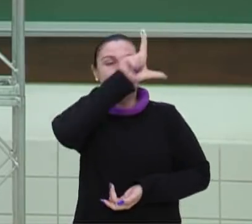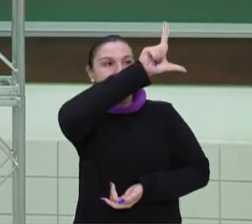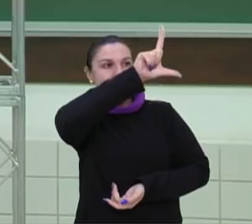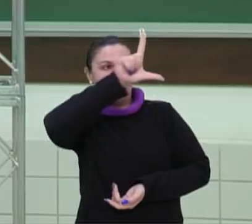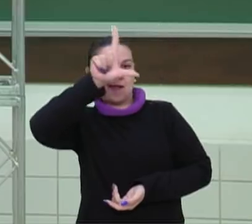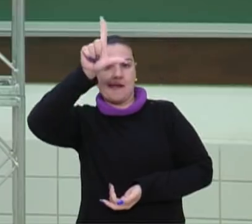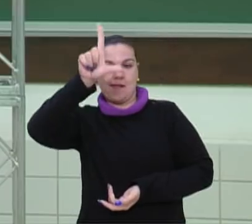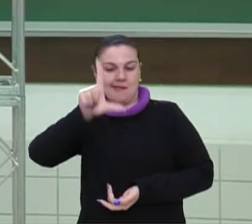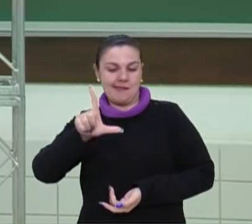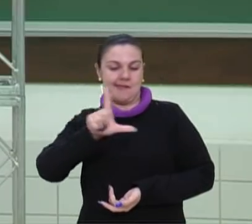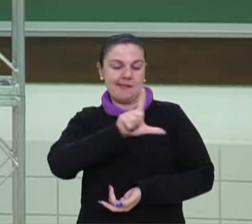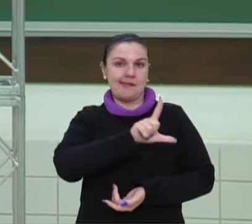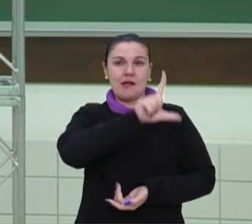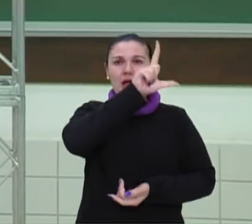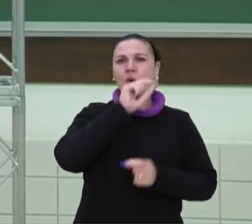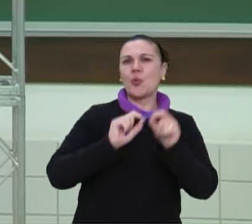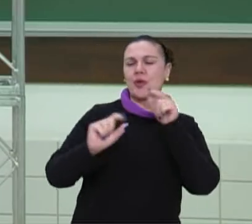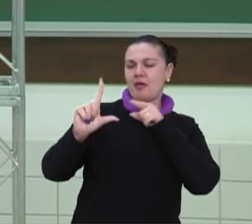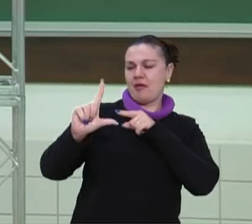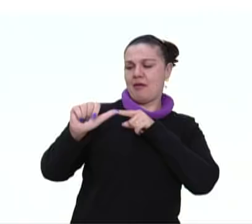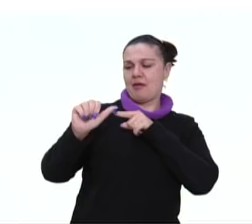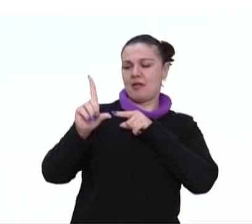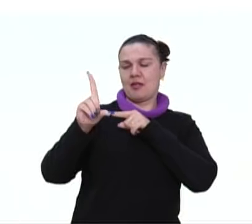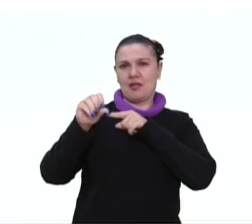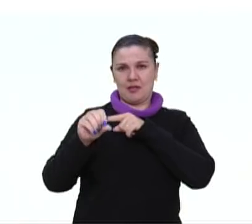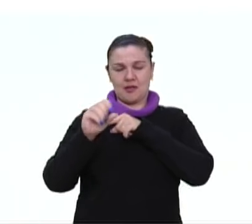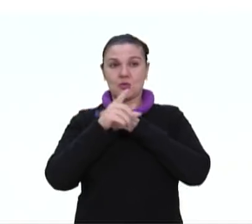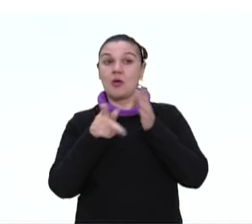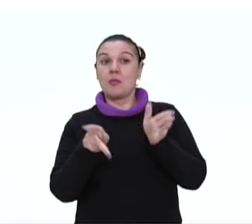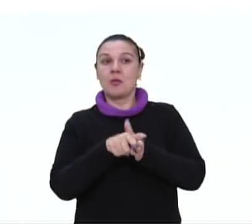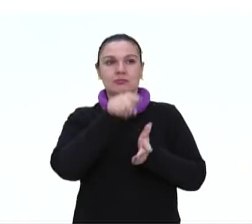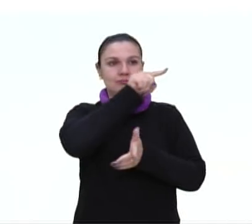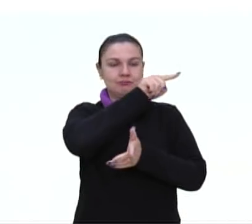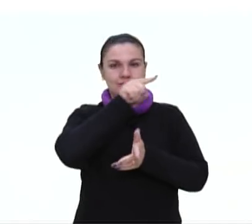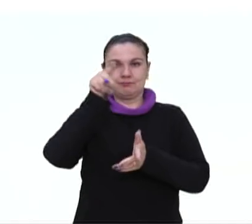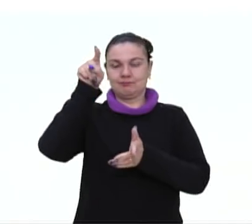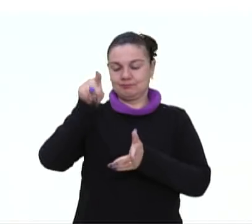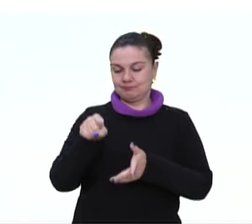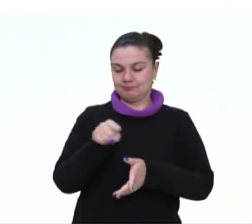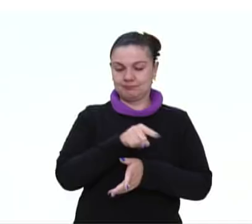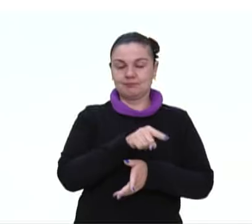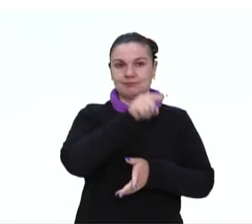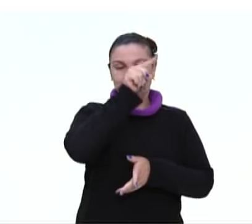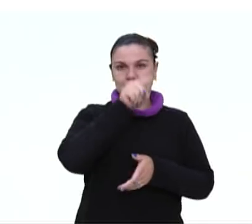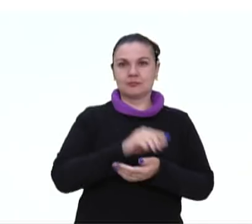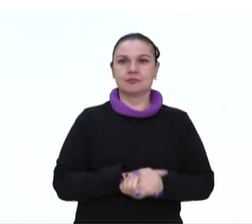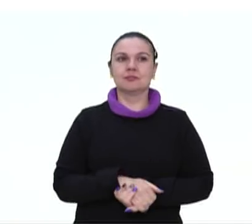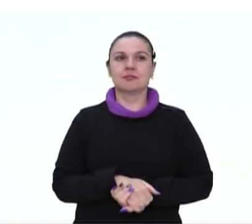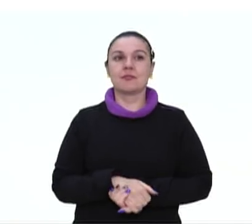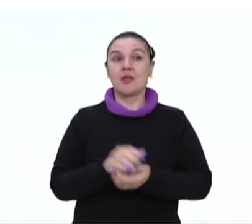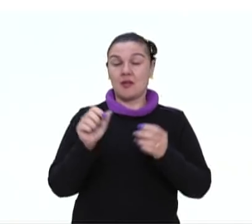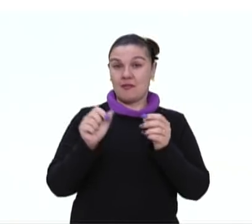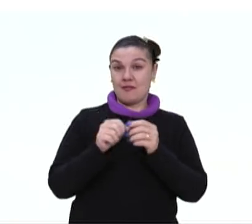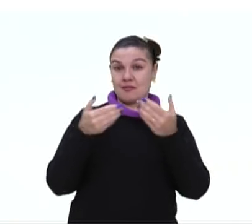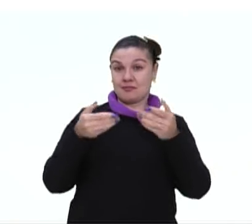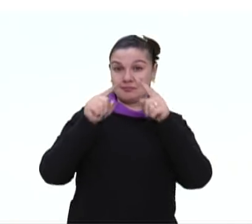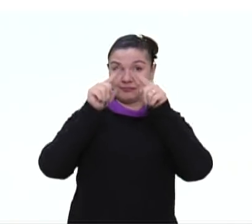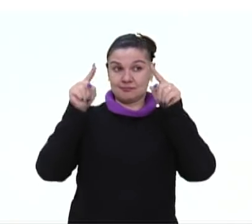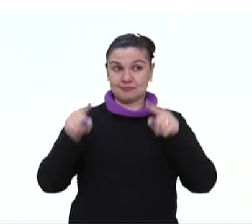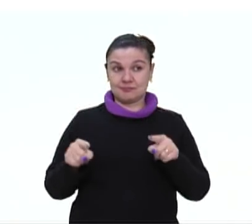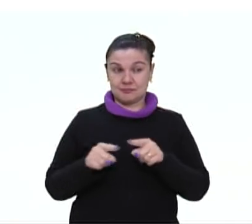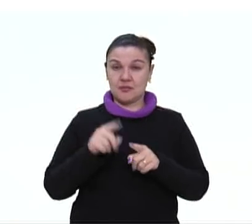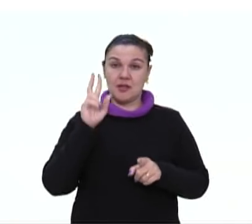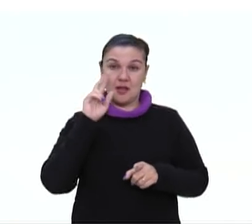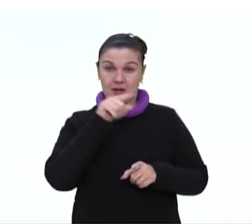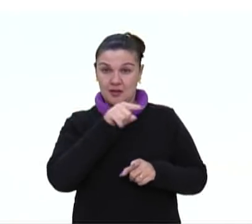de um quadrilátero, né? O que são os lados? São os segmentos, né, de reta que contornam formando esse quadrilátero,